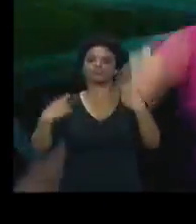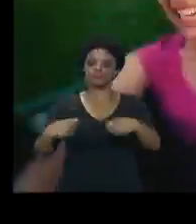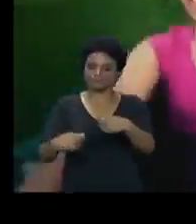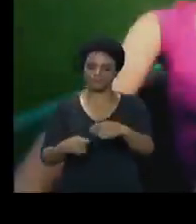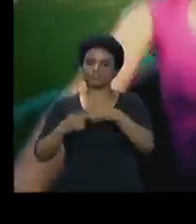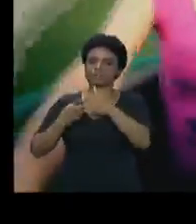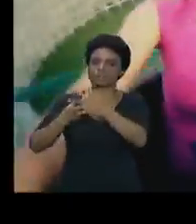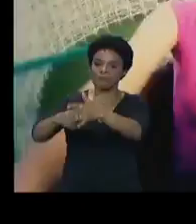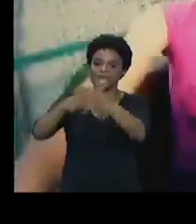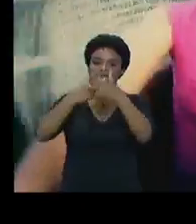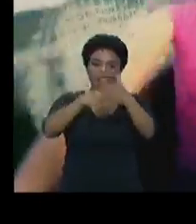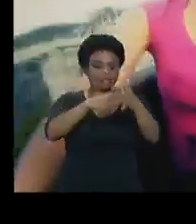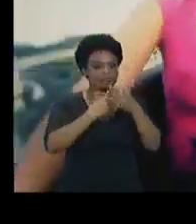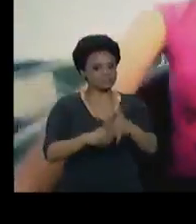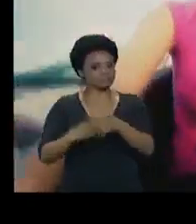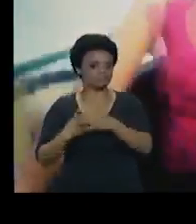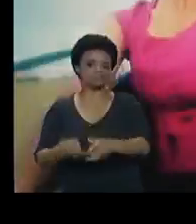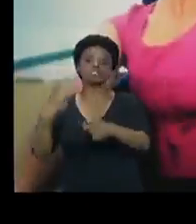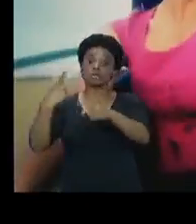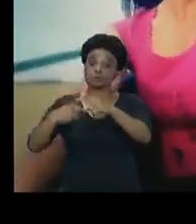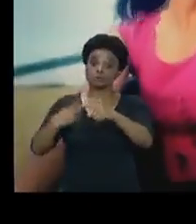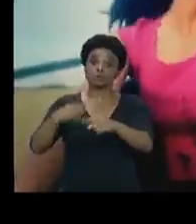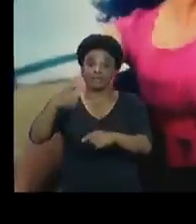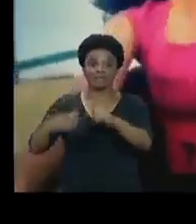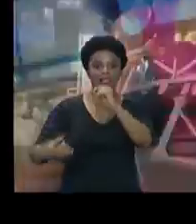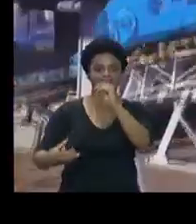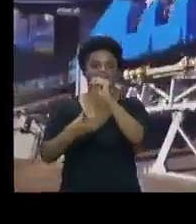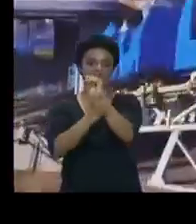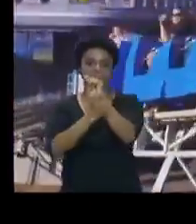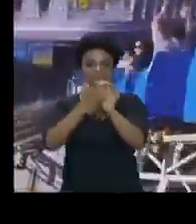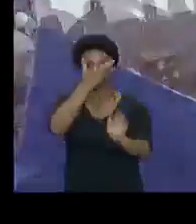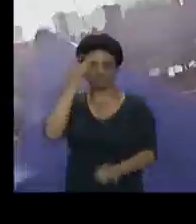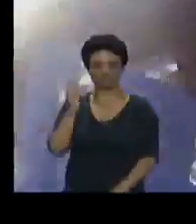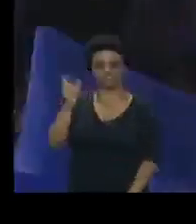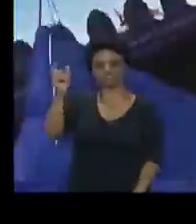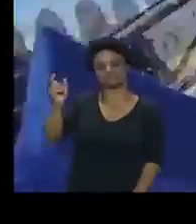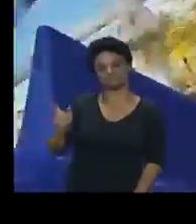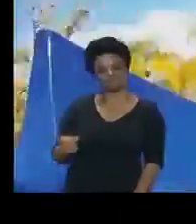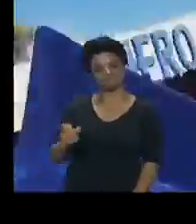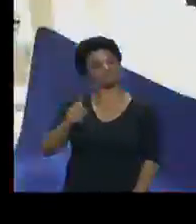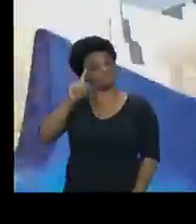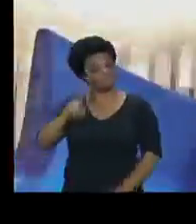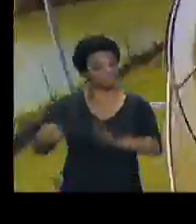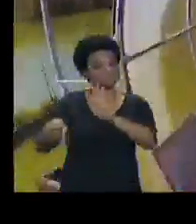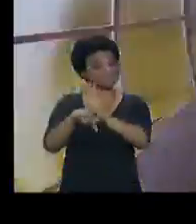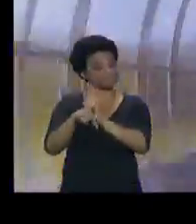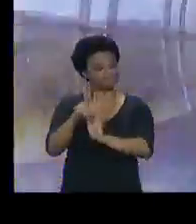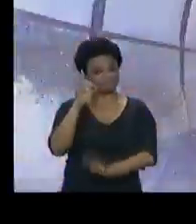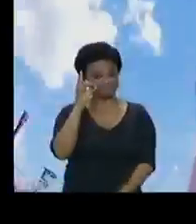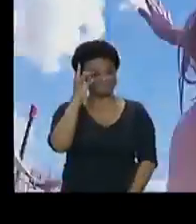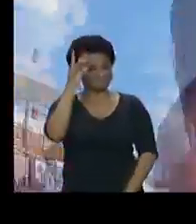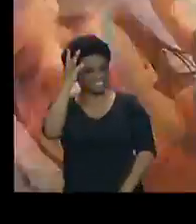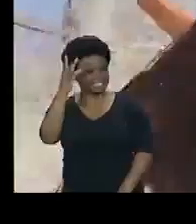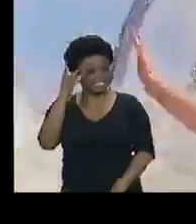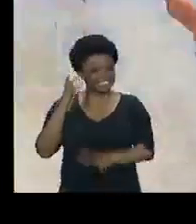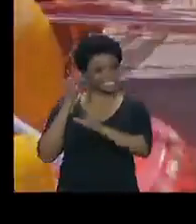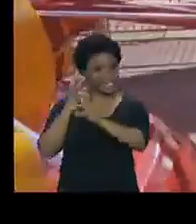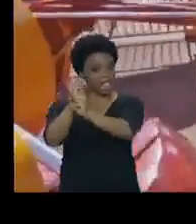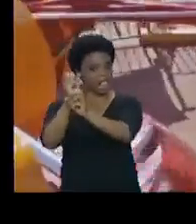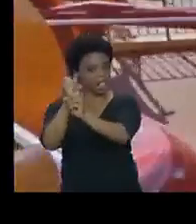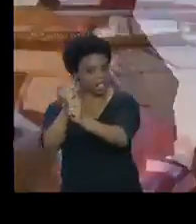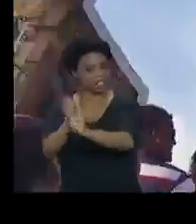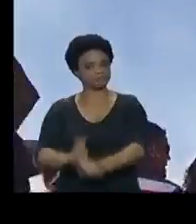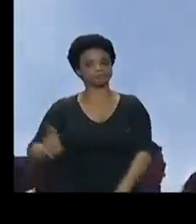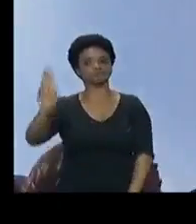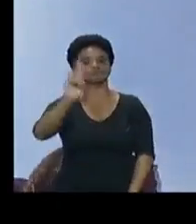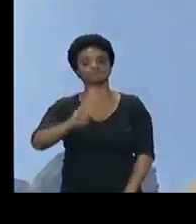manutenções na montanha-russa, porque envolve diretamente a segurança do passageiro. E foi justamente para facilitar esse cálculo que foram criadas